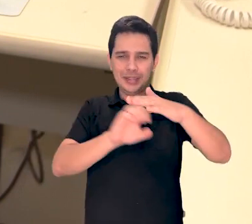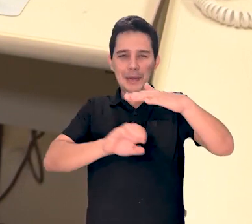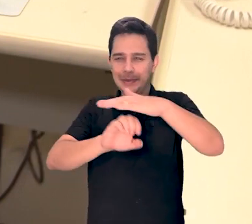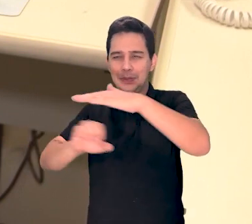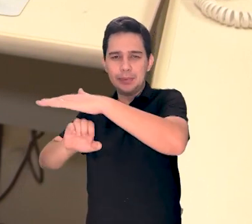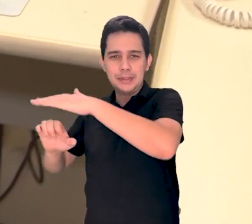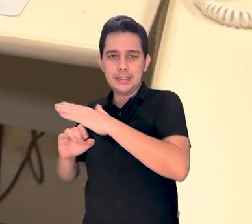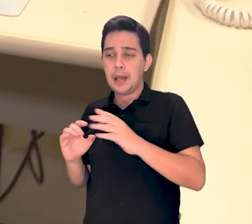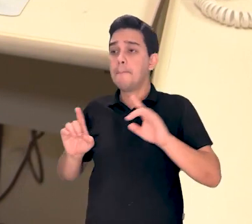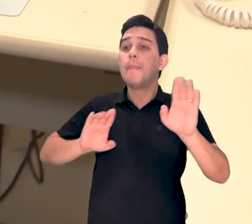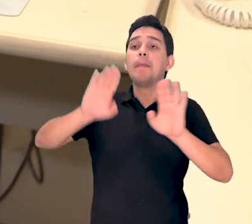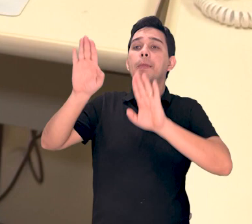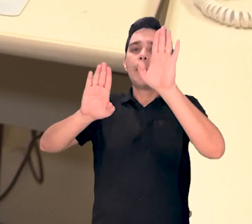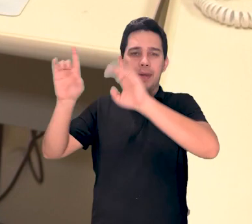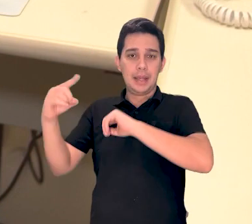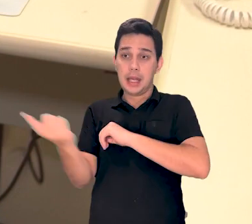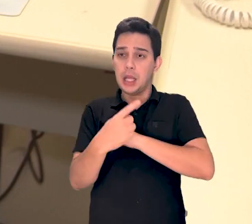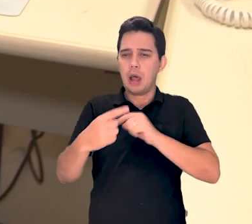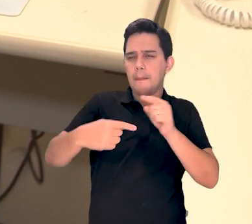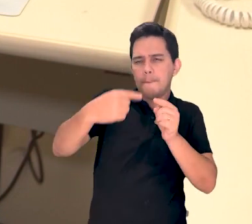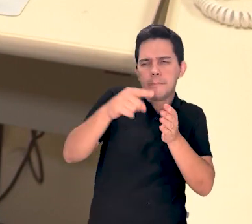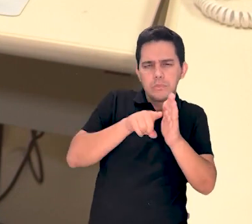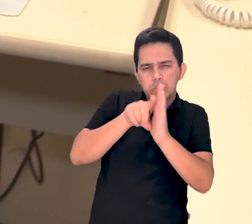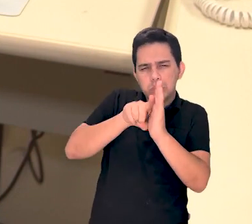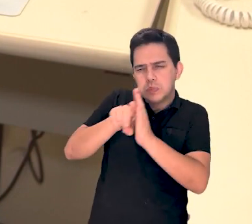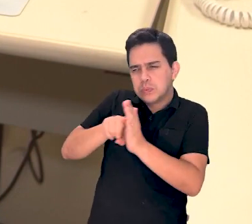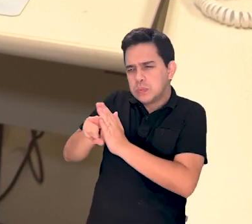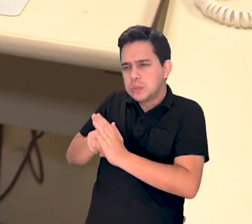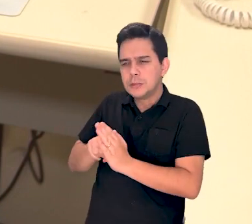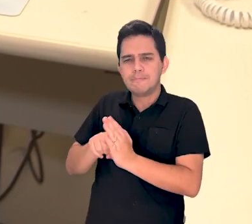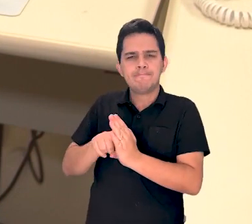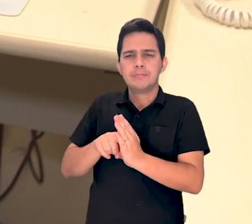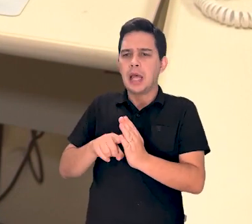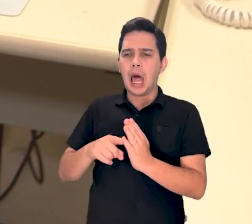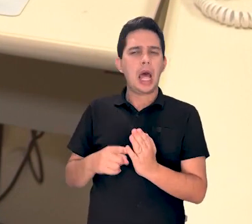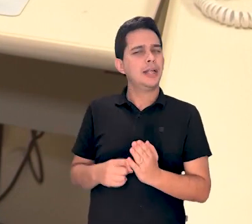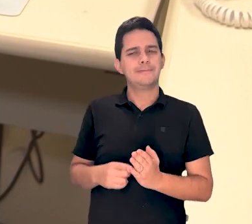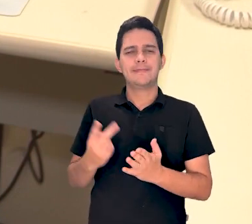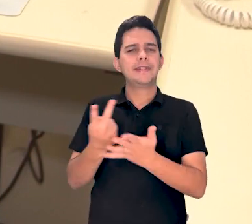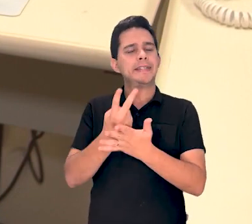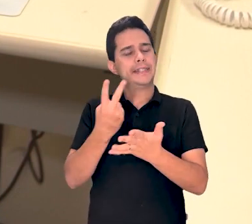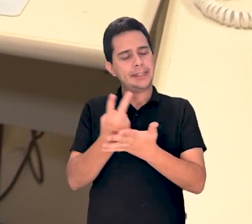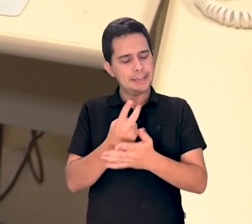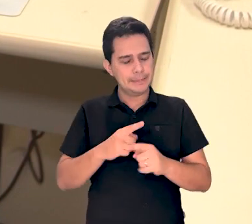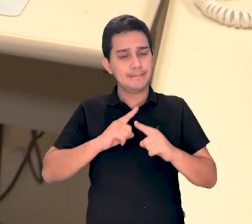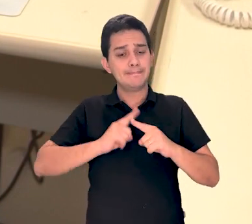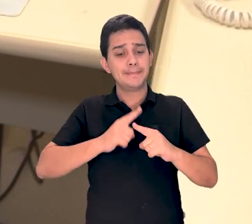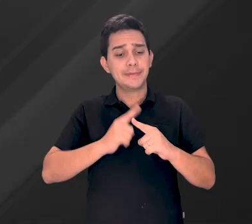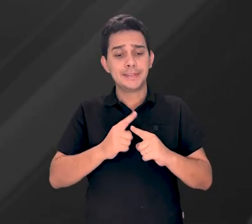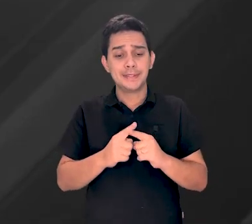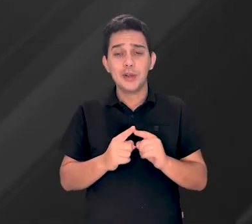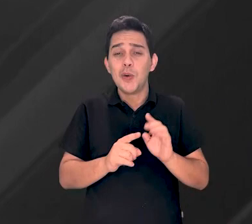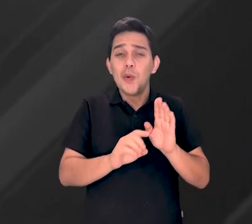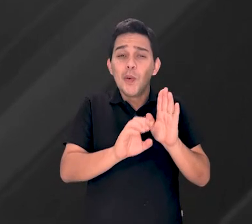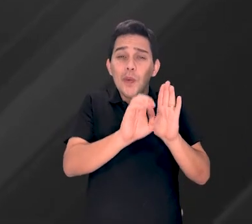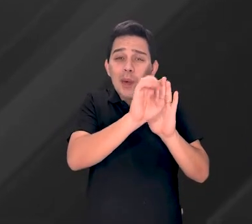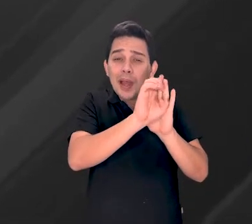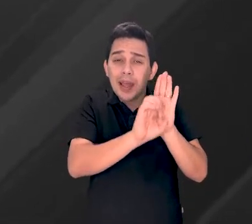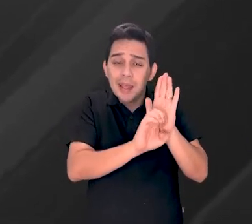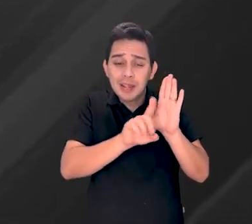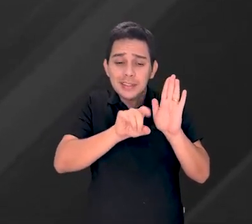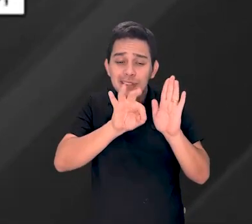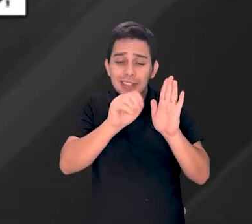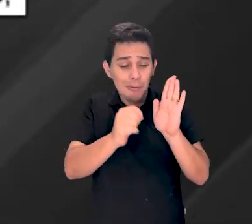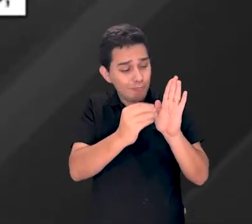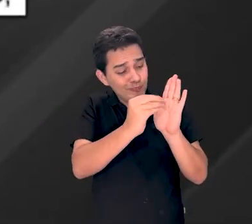participar dessa concorrência não tinham como satisfazer uma das condições do edital que era já